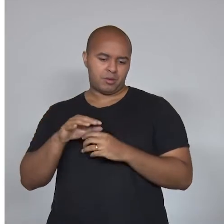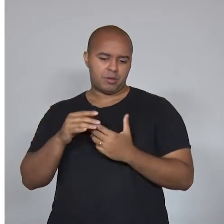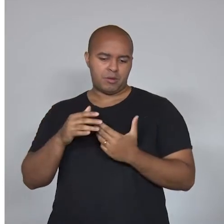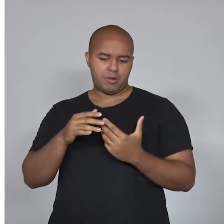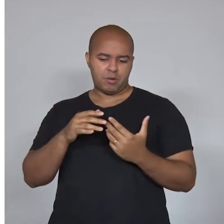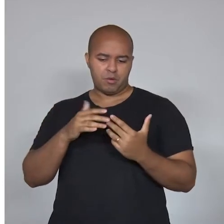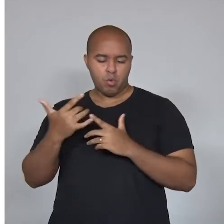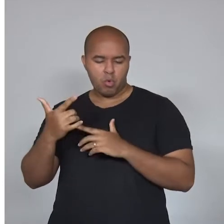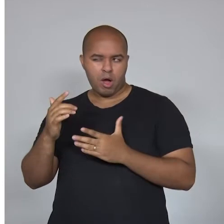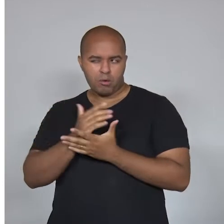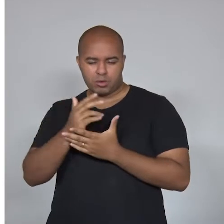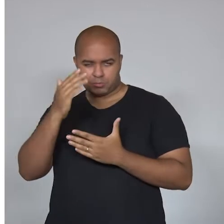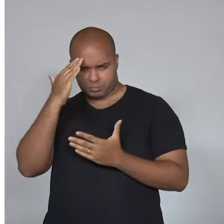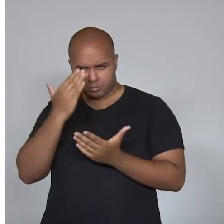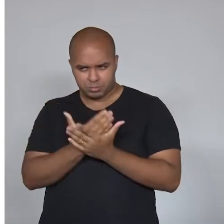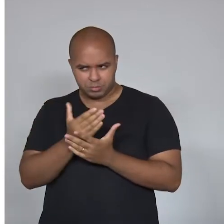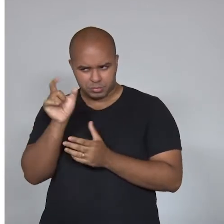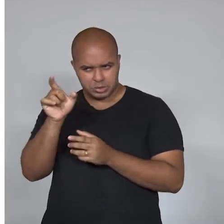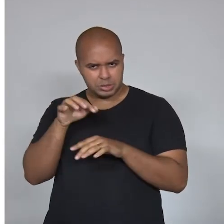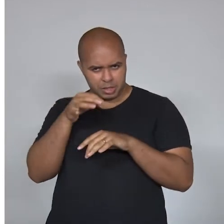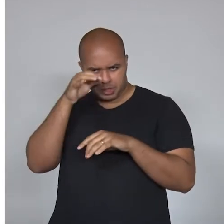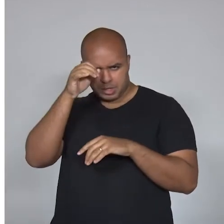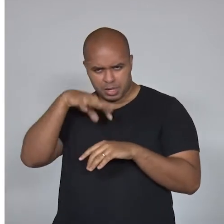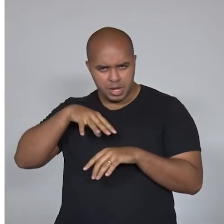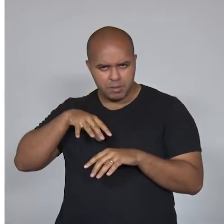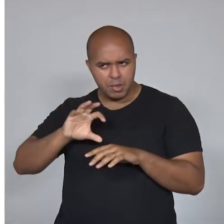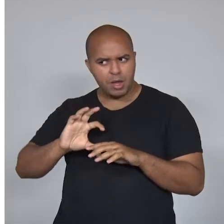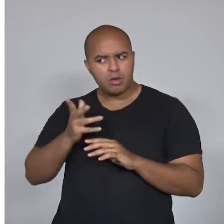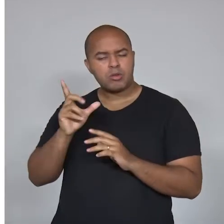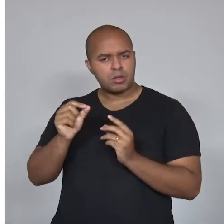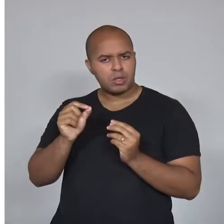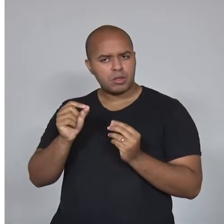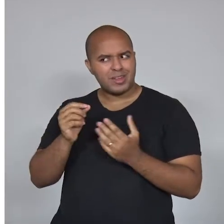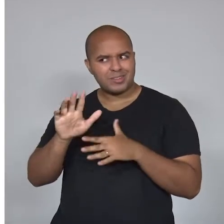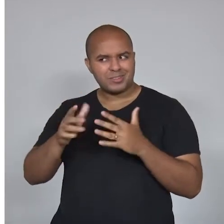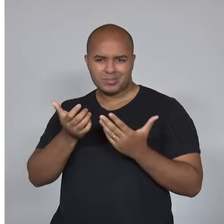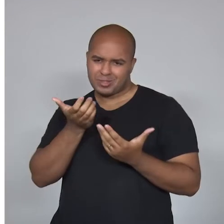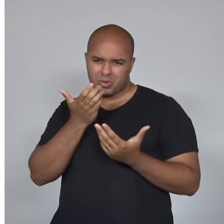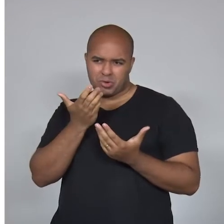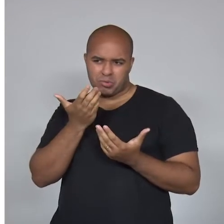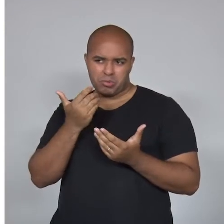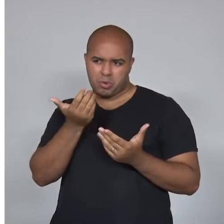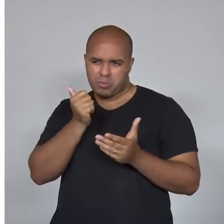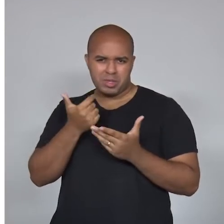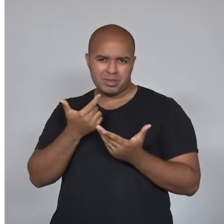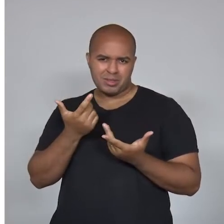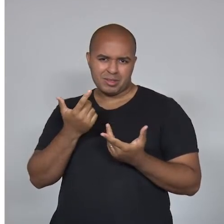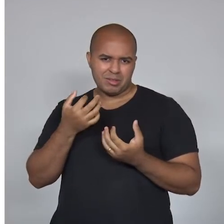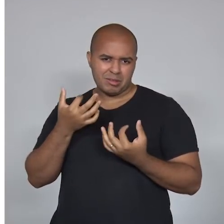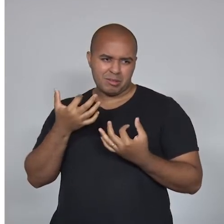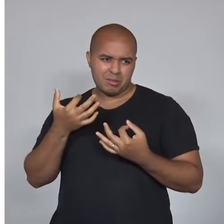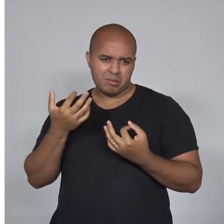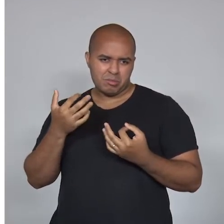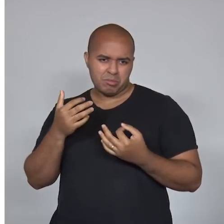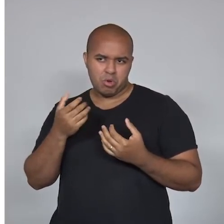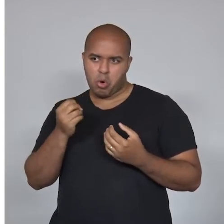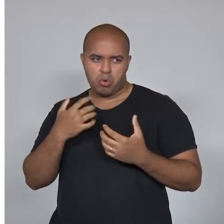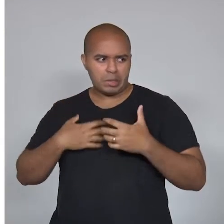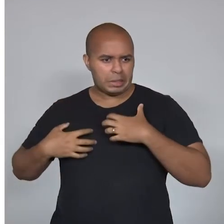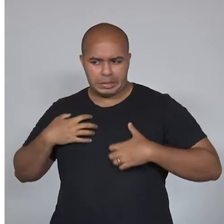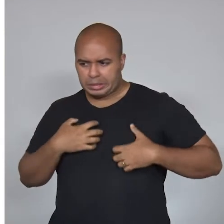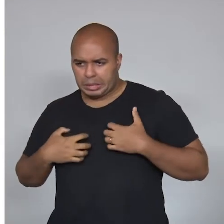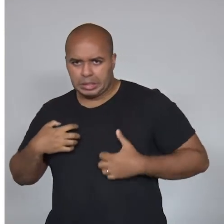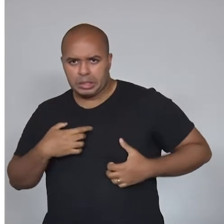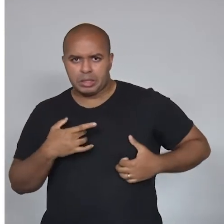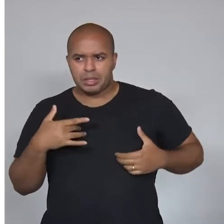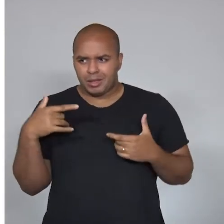Outros acreditavam que a causa era de uma dieta desequilibrada ou ansiedade da vida em